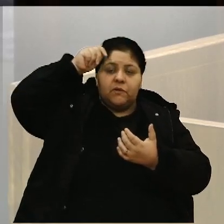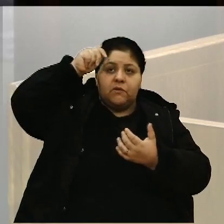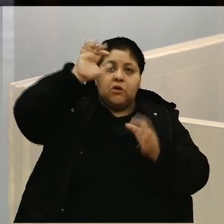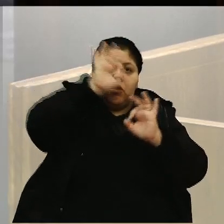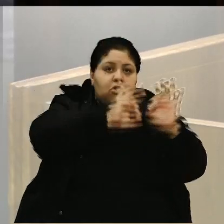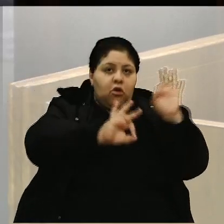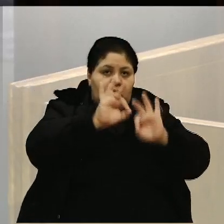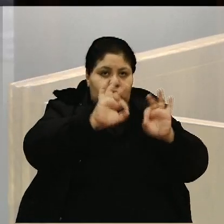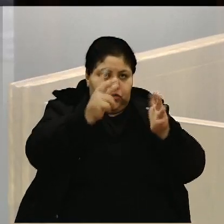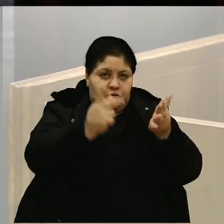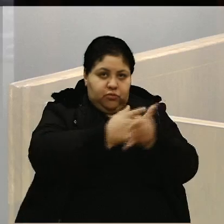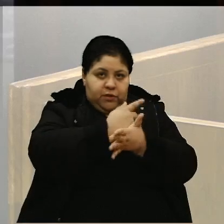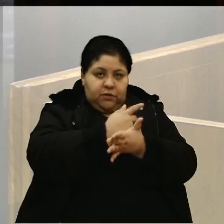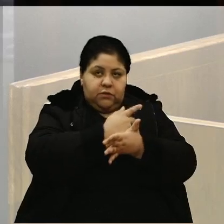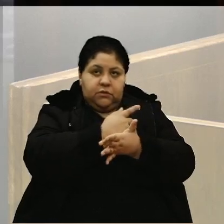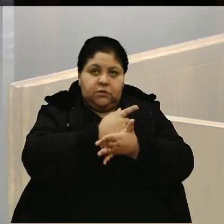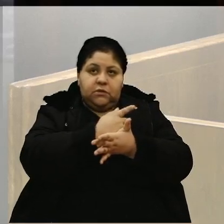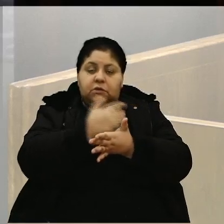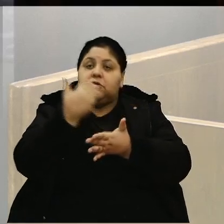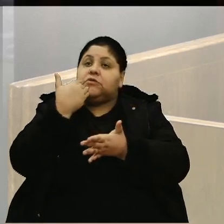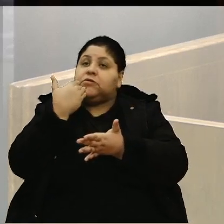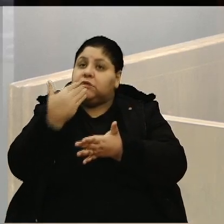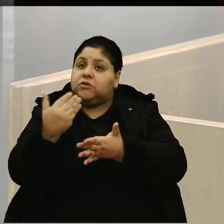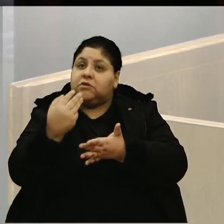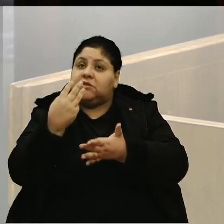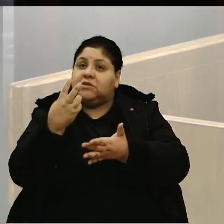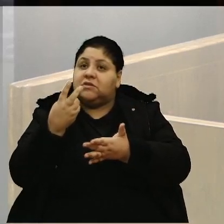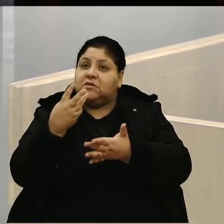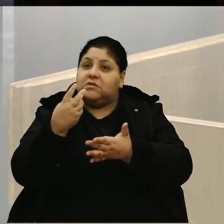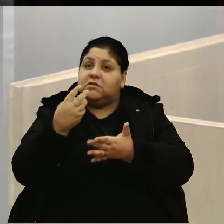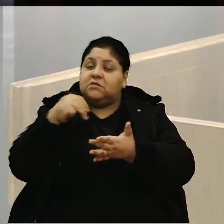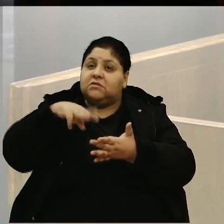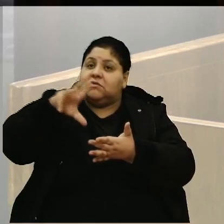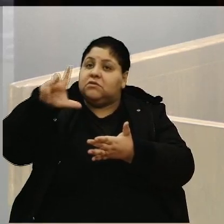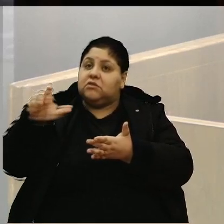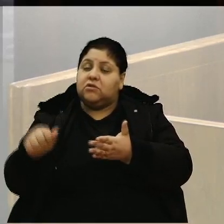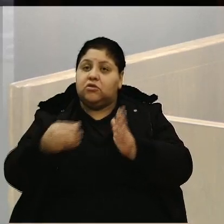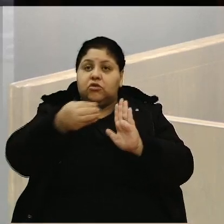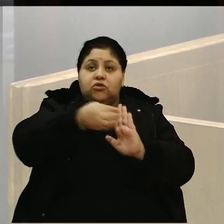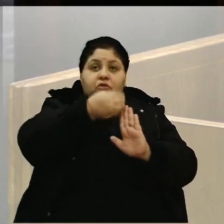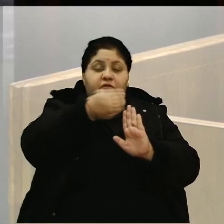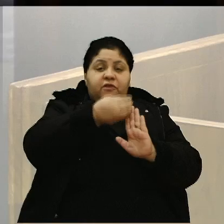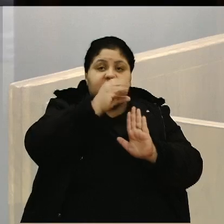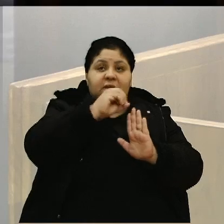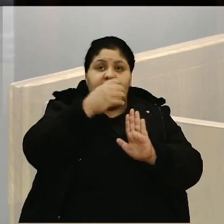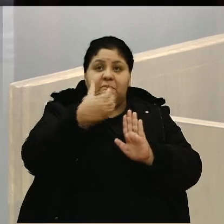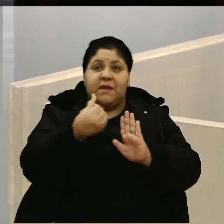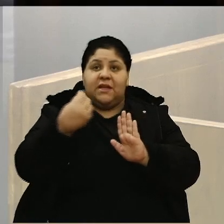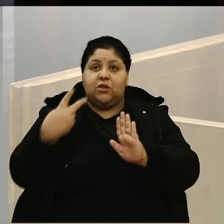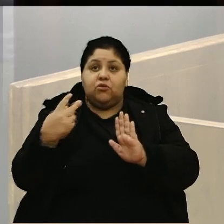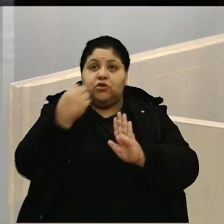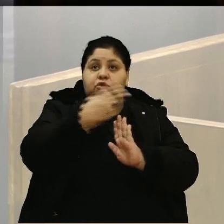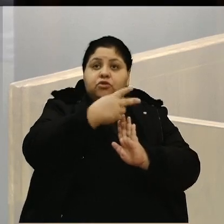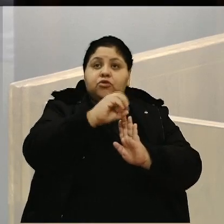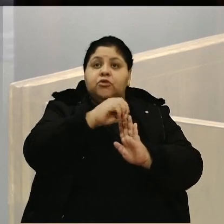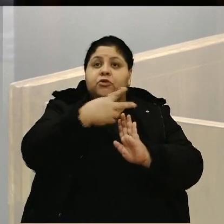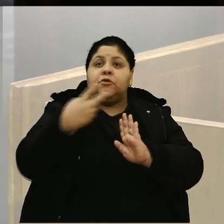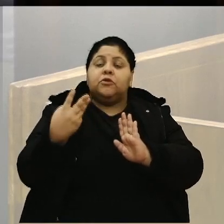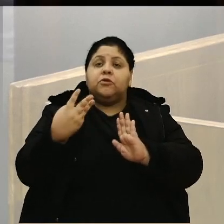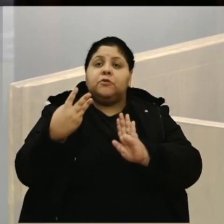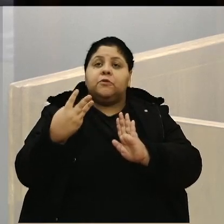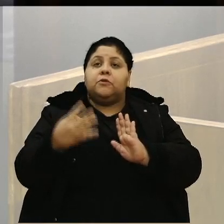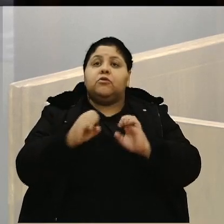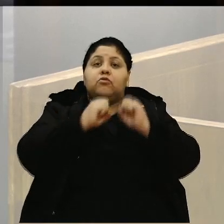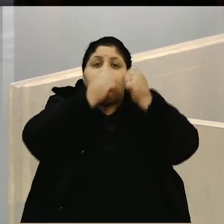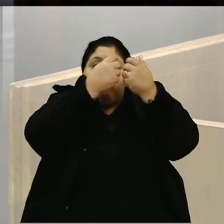lá o errinho deles. Aí solicitaram os 13 milhões no ofício 062 de 2024. O que diz